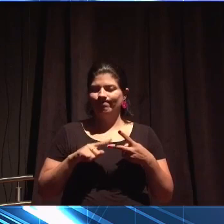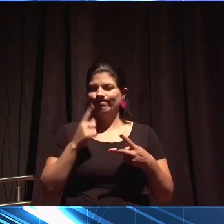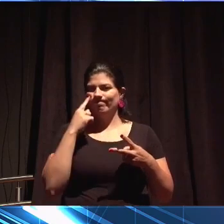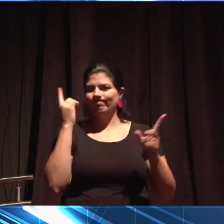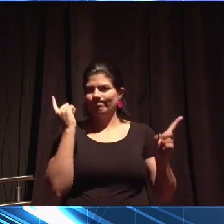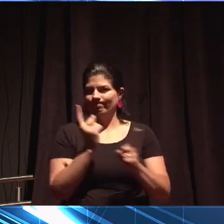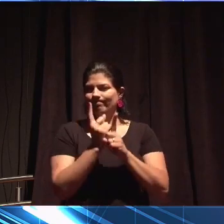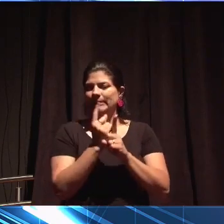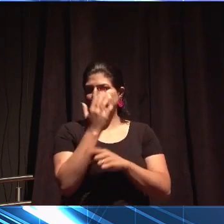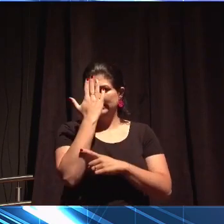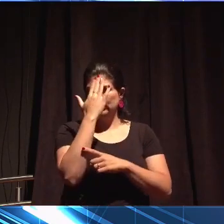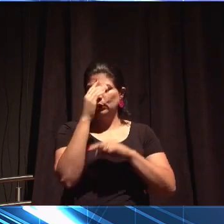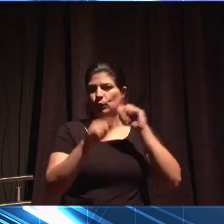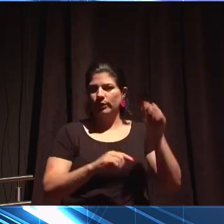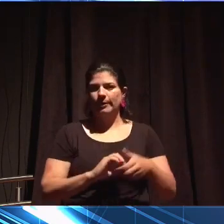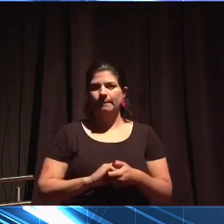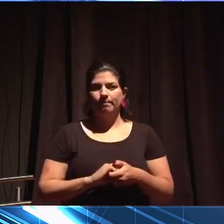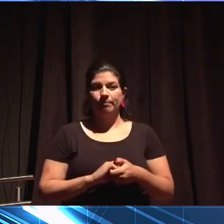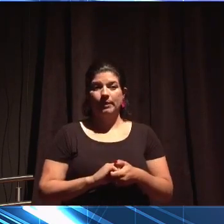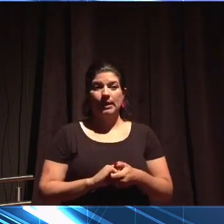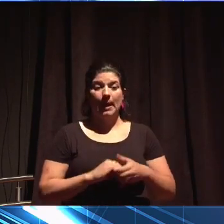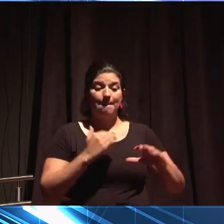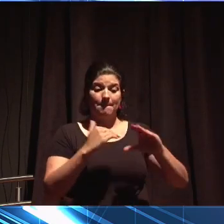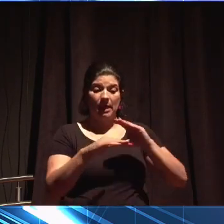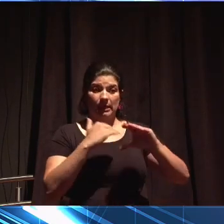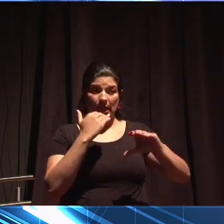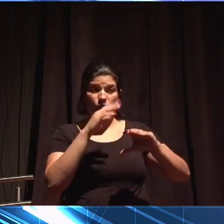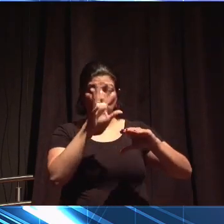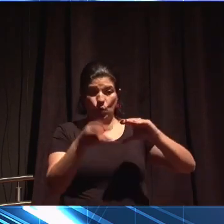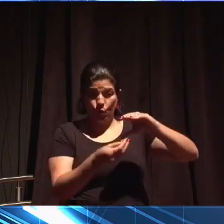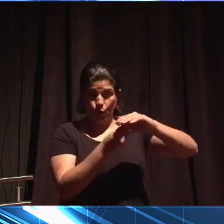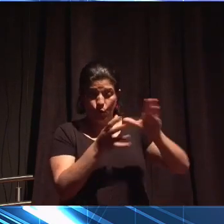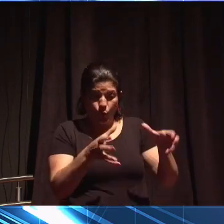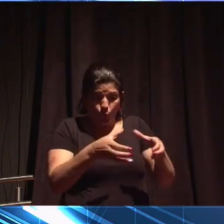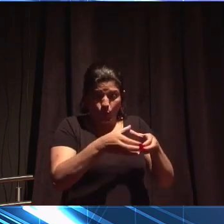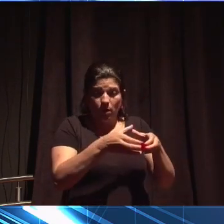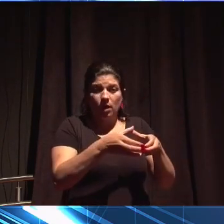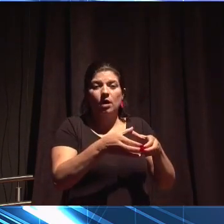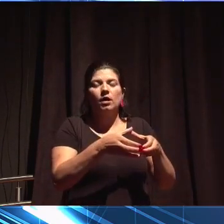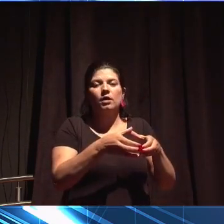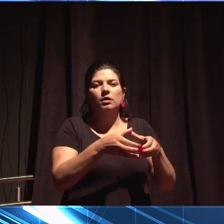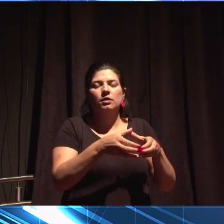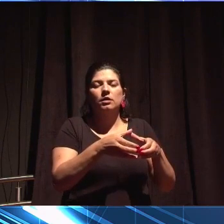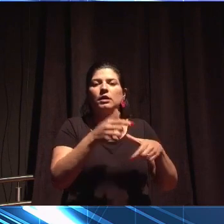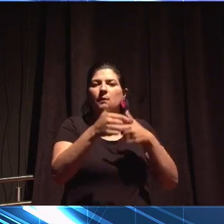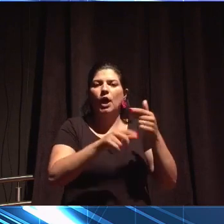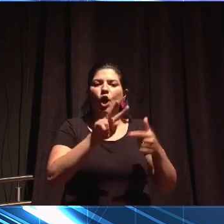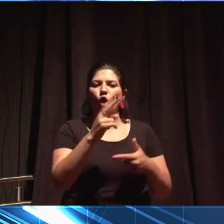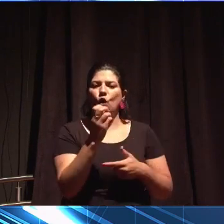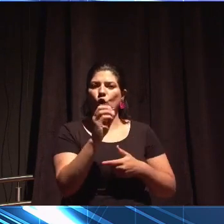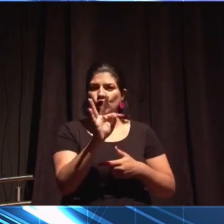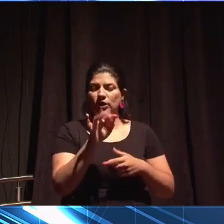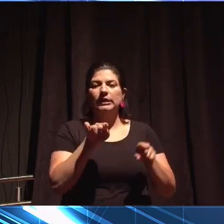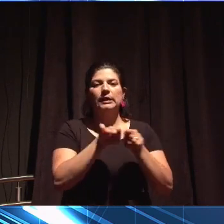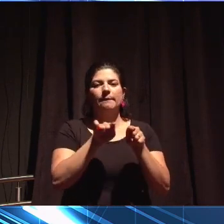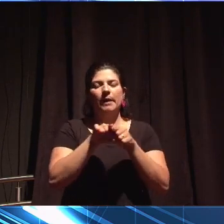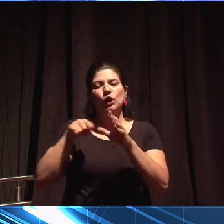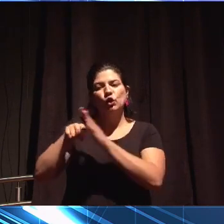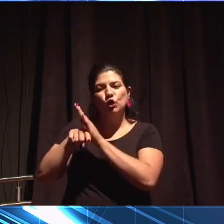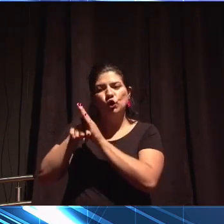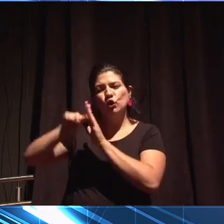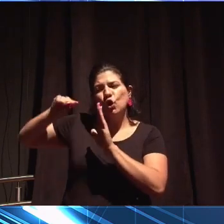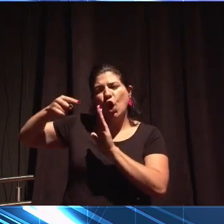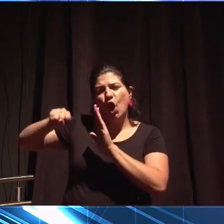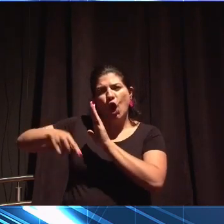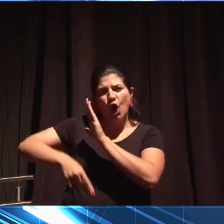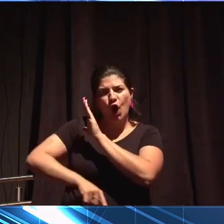é o seguinte, agrupar as mensagens, né, trabalhar em lote ali, e também a sondagem longa. Ele tem 2